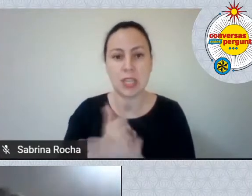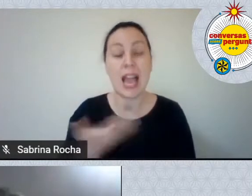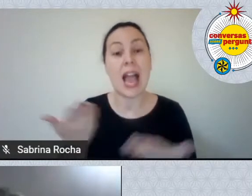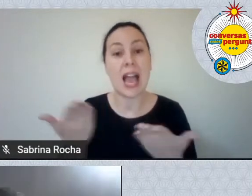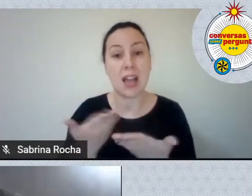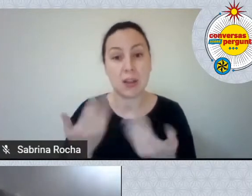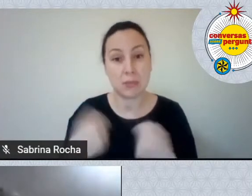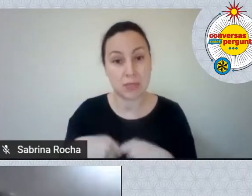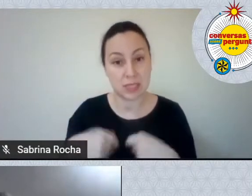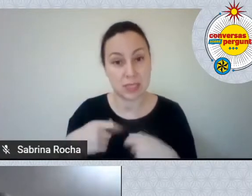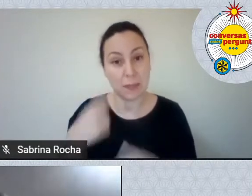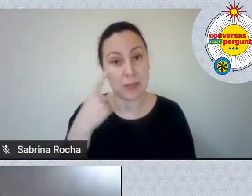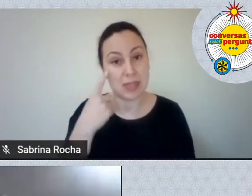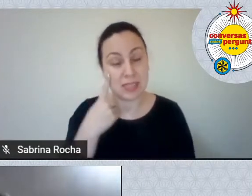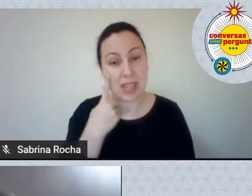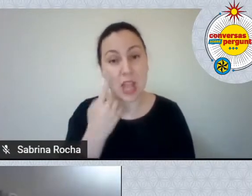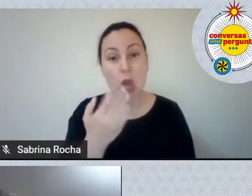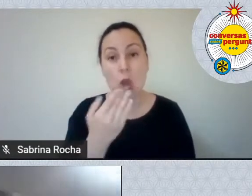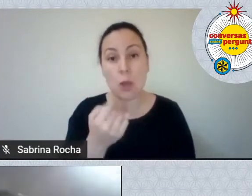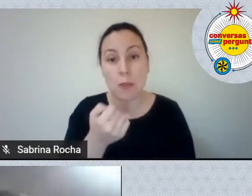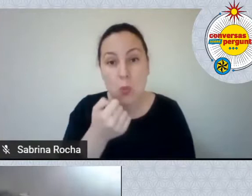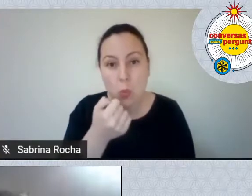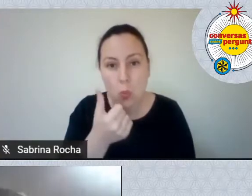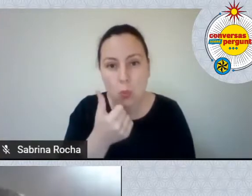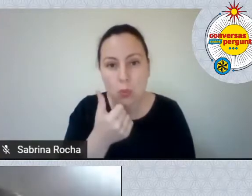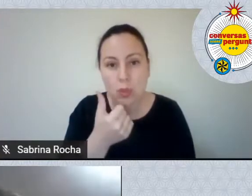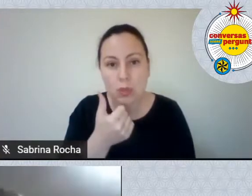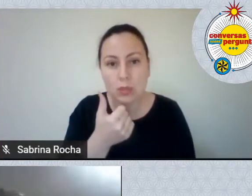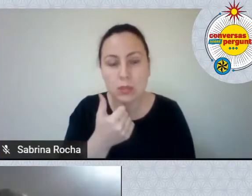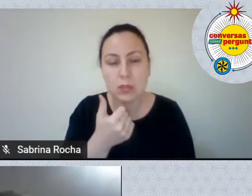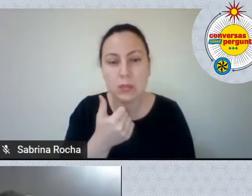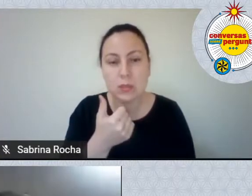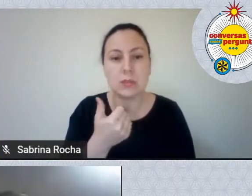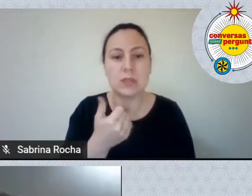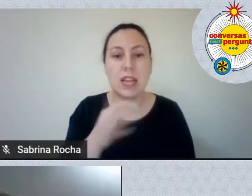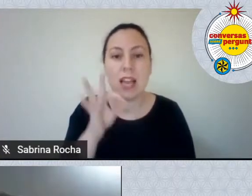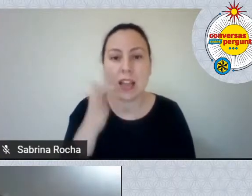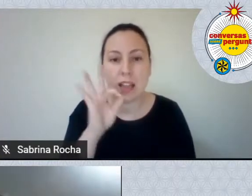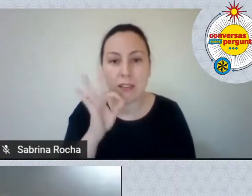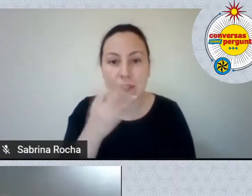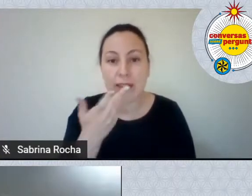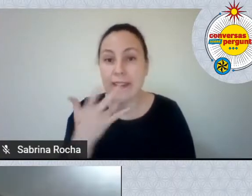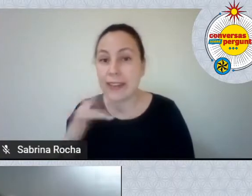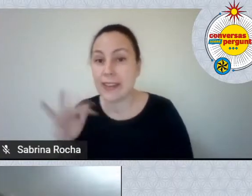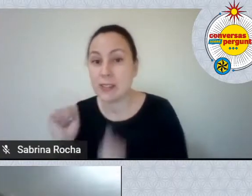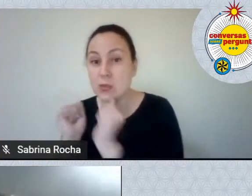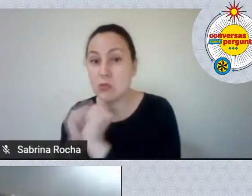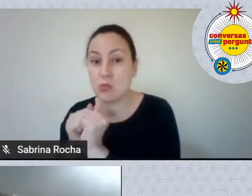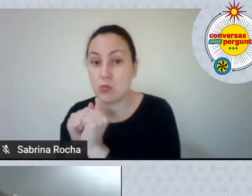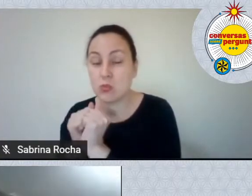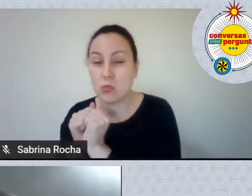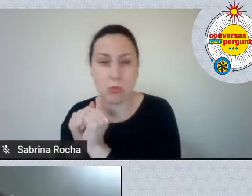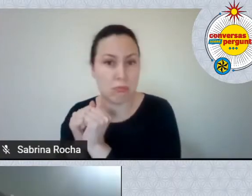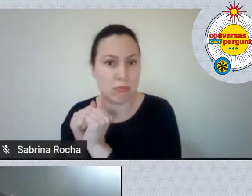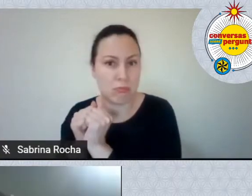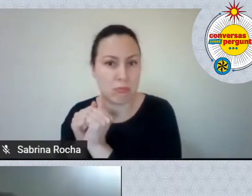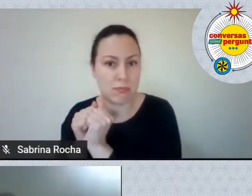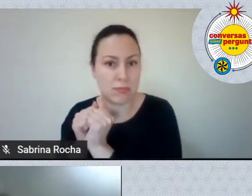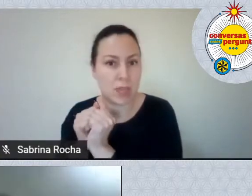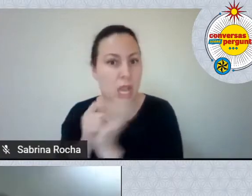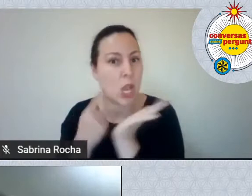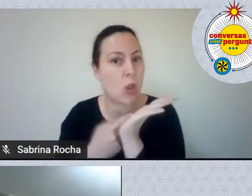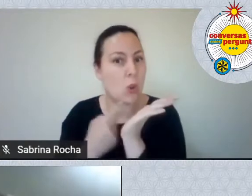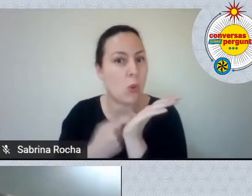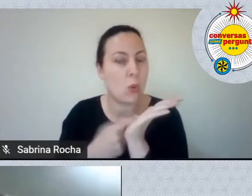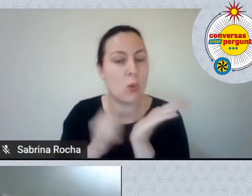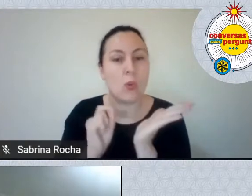se você come, quando você tem o café, se o café vai ser com a criança ou não, que negociação vai ter para